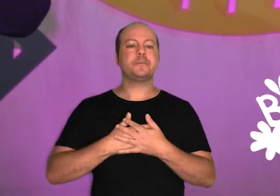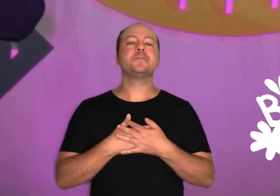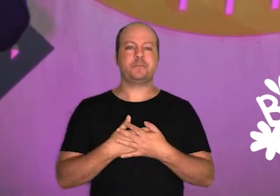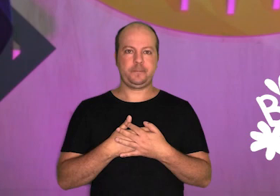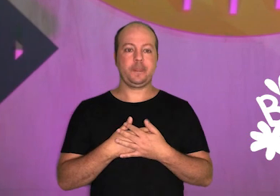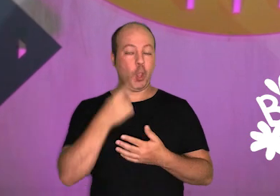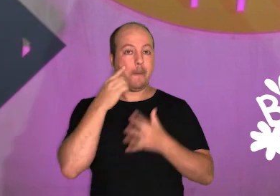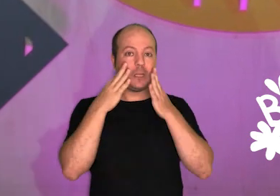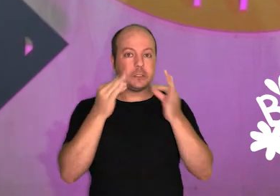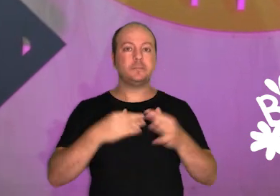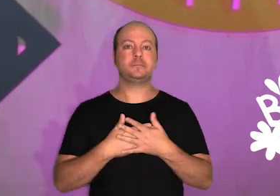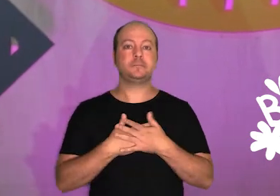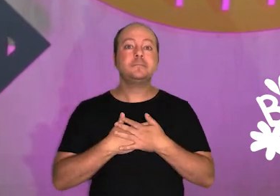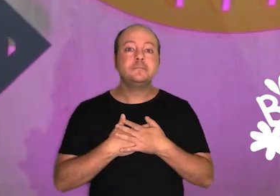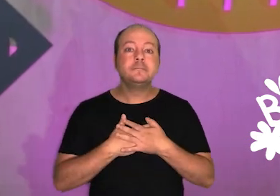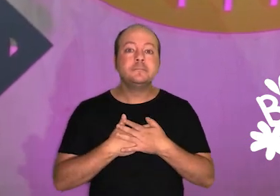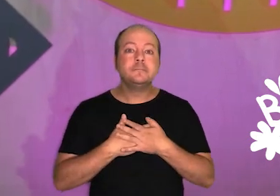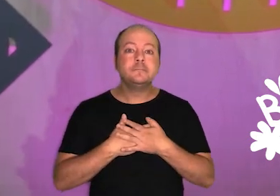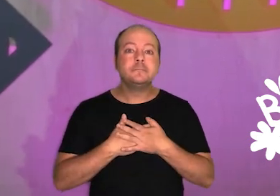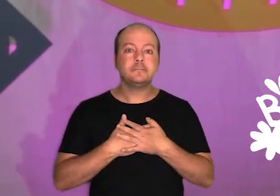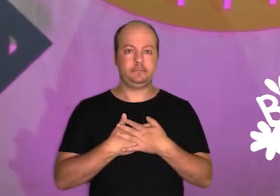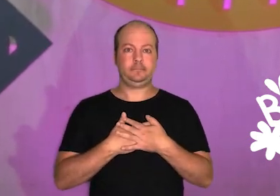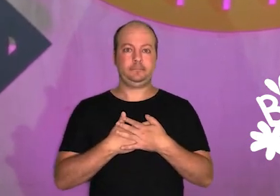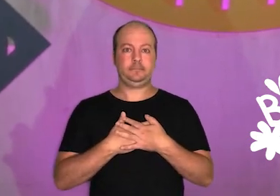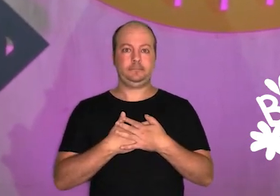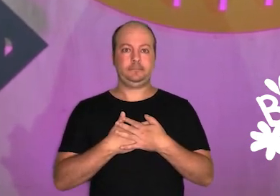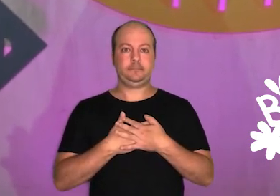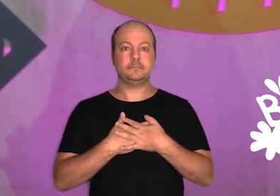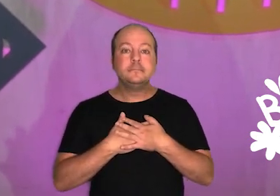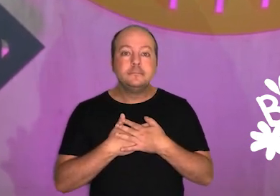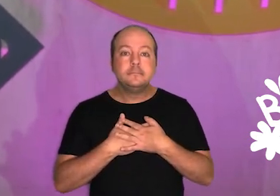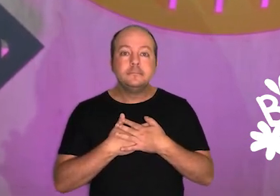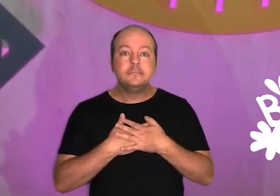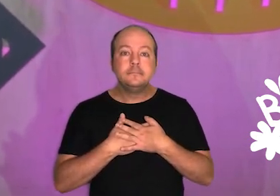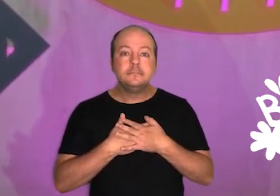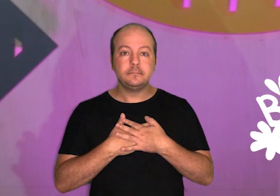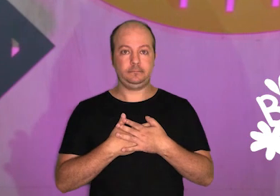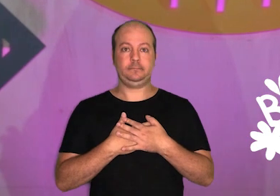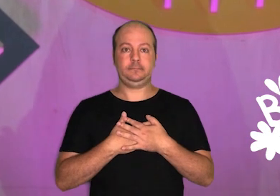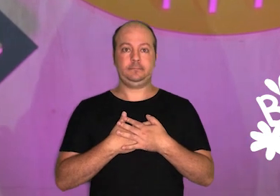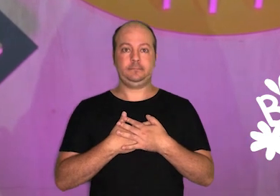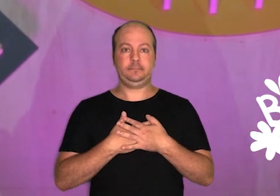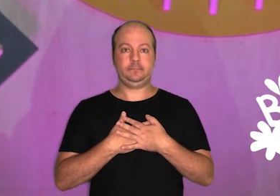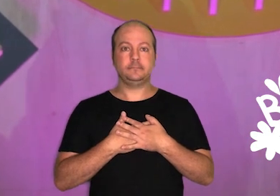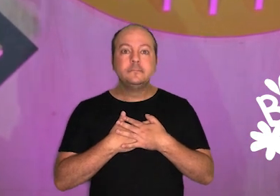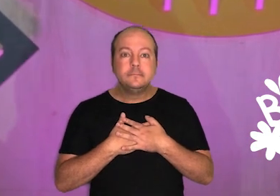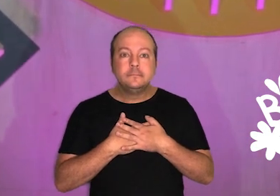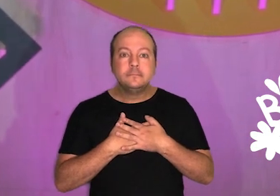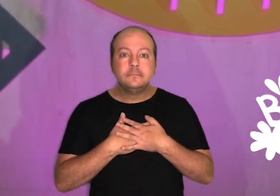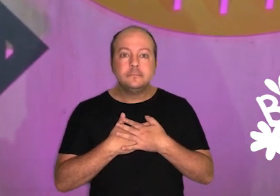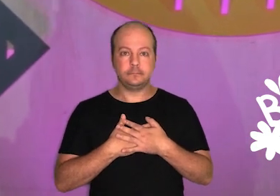Ok? Presta atenção, ó. Cabeça para frente. Cabeça para trás. Cabeça para frente. Cabeça para trás. Cabeça para